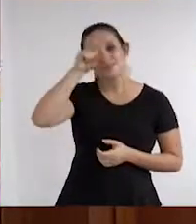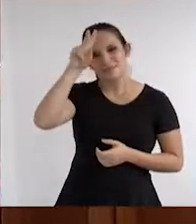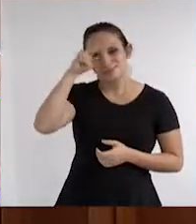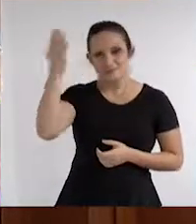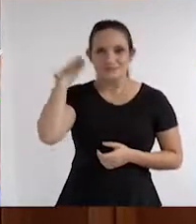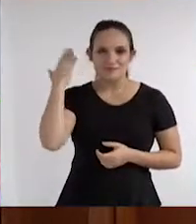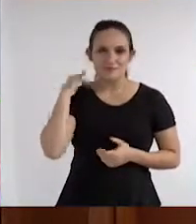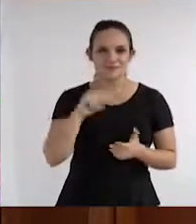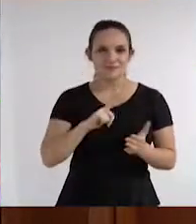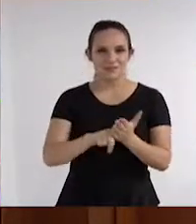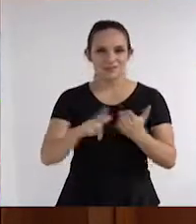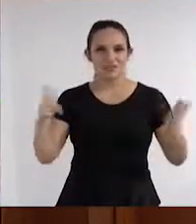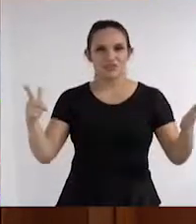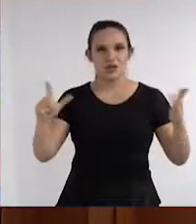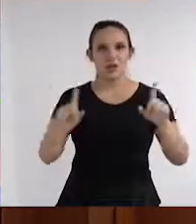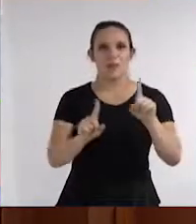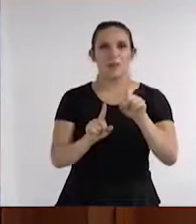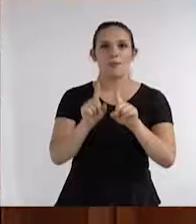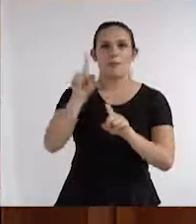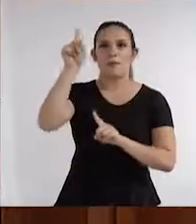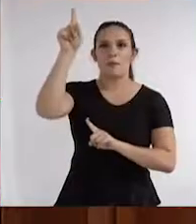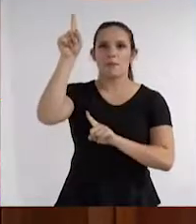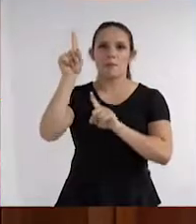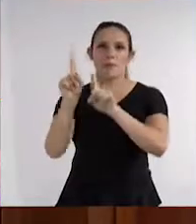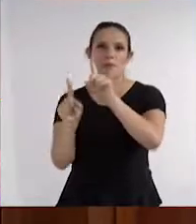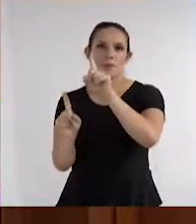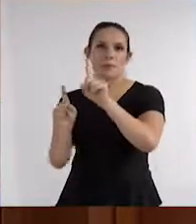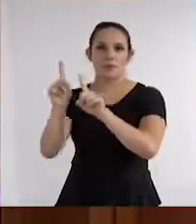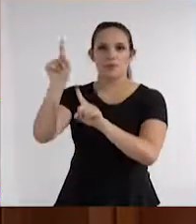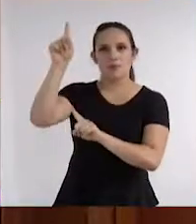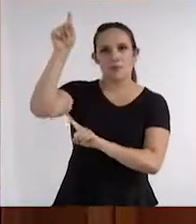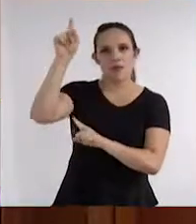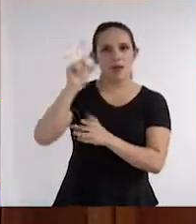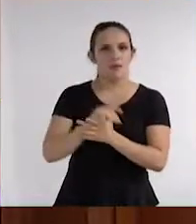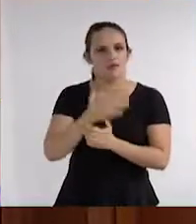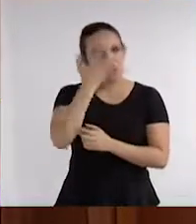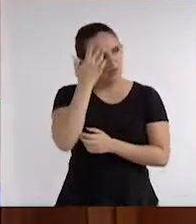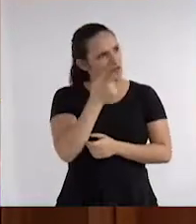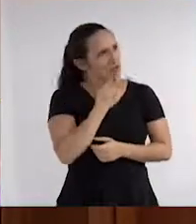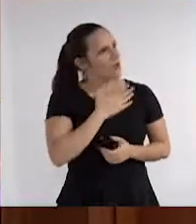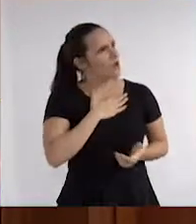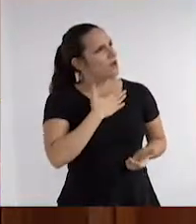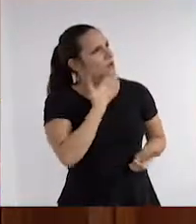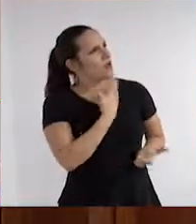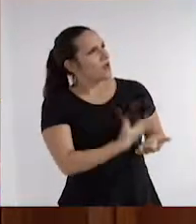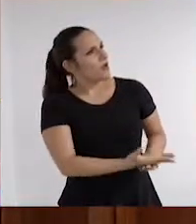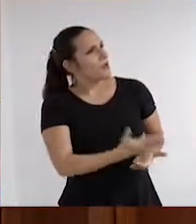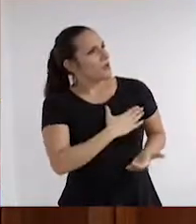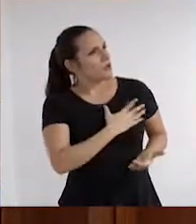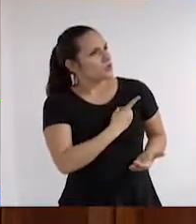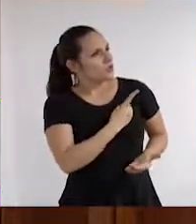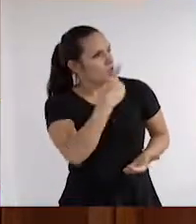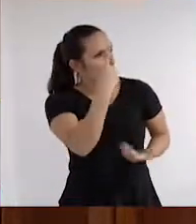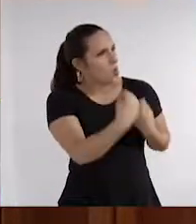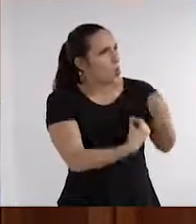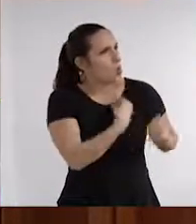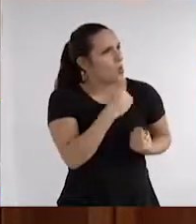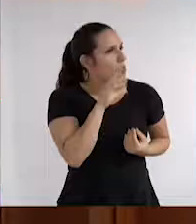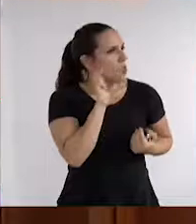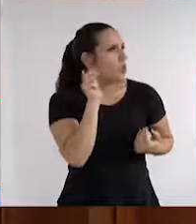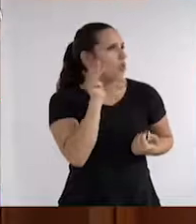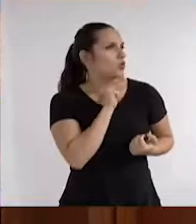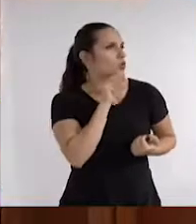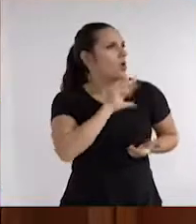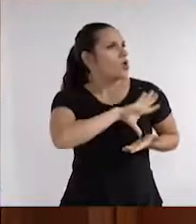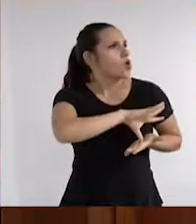Jornal Nacional, pilhas e pilhas de dinheiro, as pessoas olhando aquilo falam, meu Deus, qualquer um se indigna, e vai crescendo